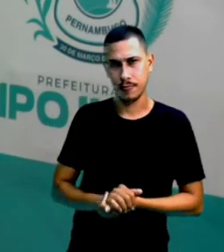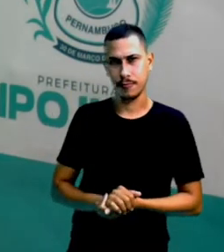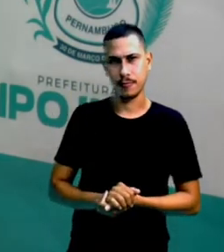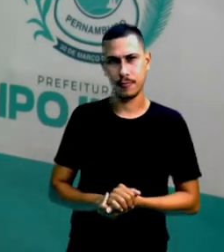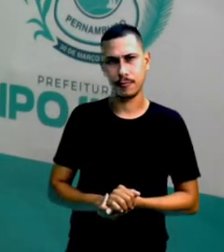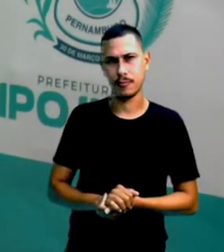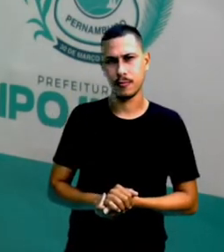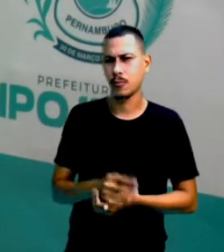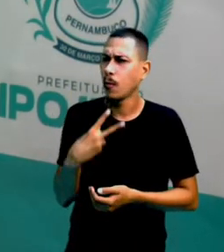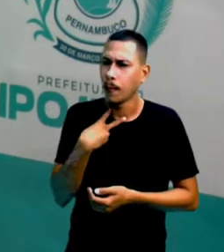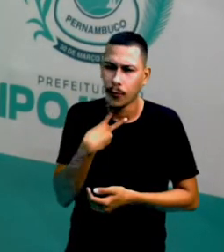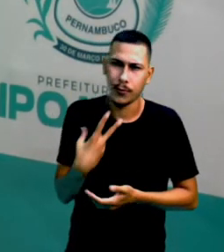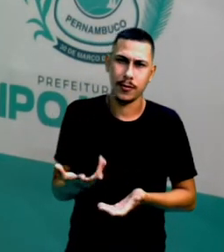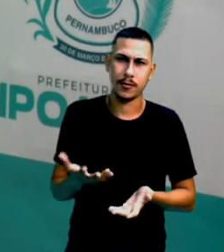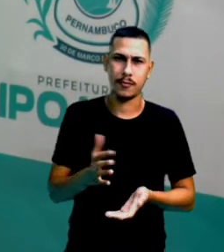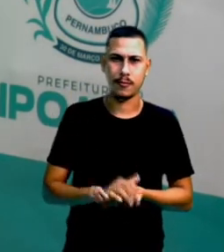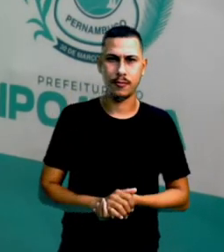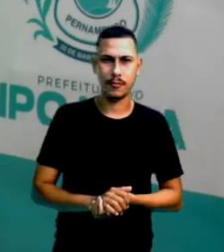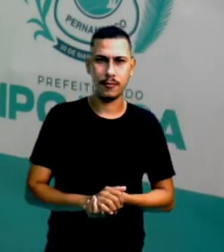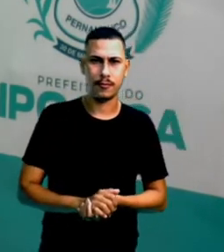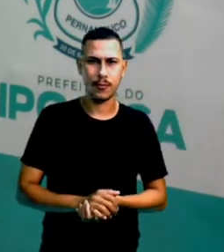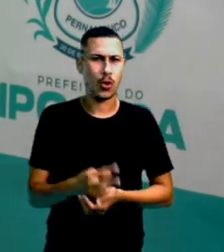E aí